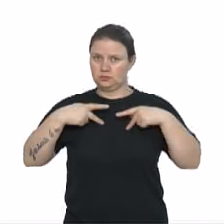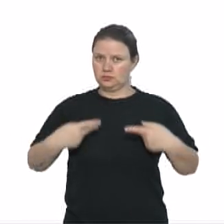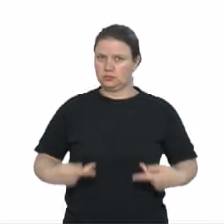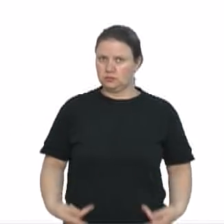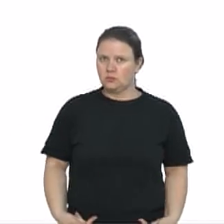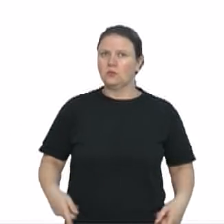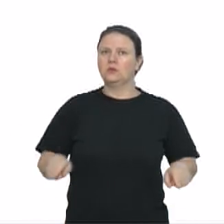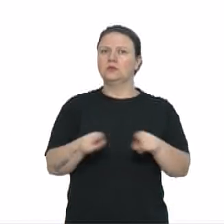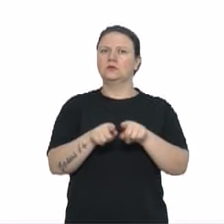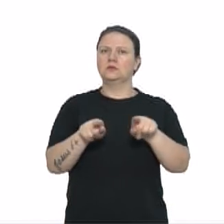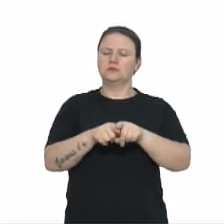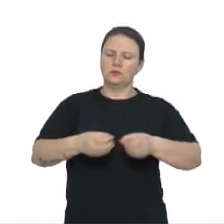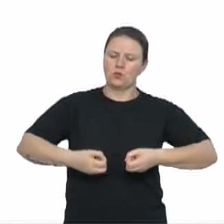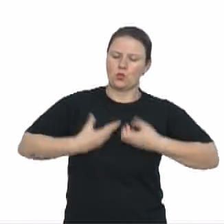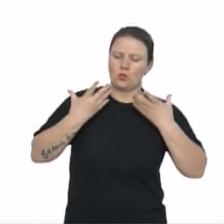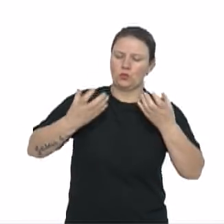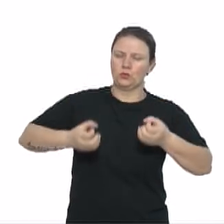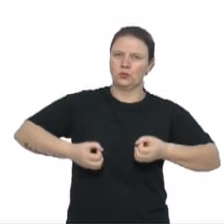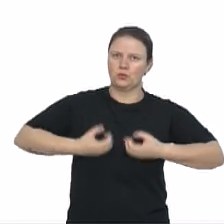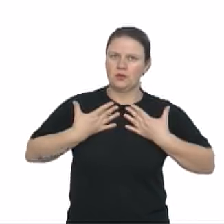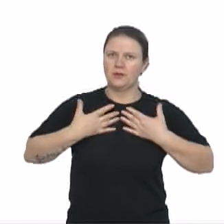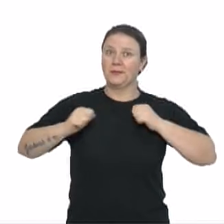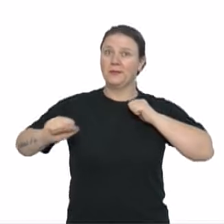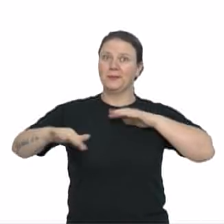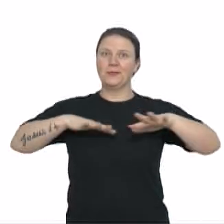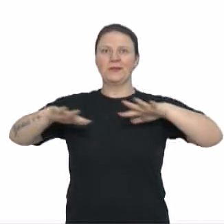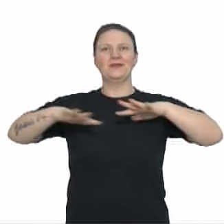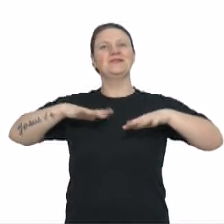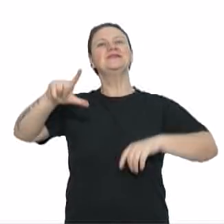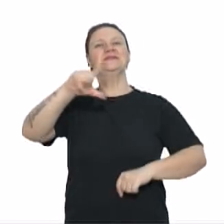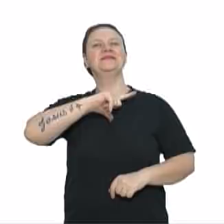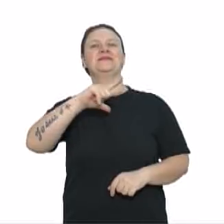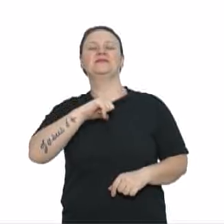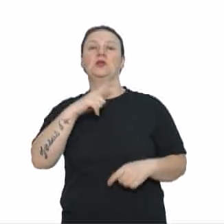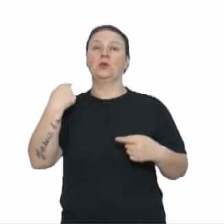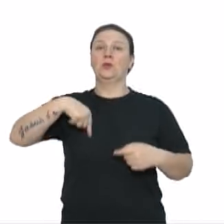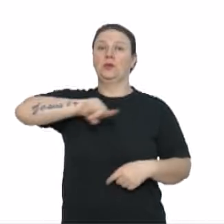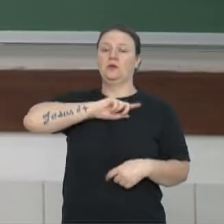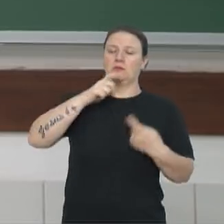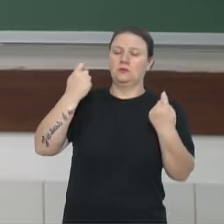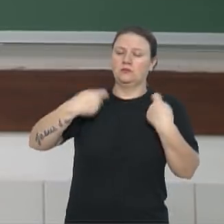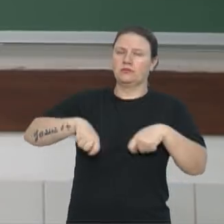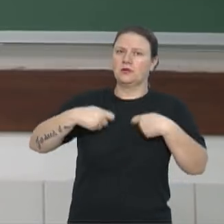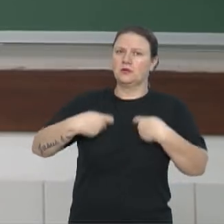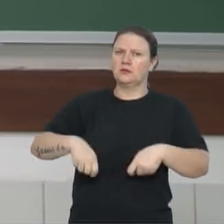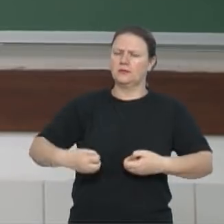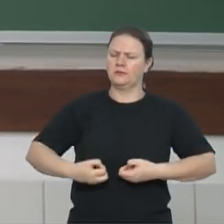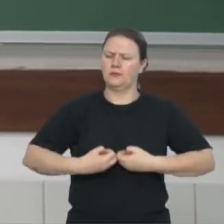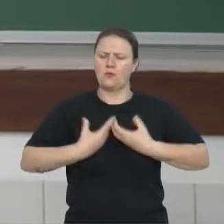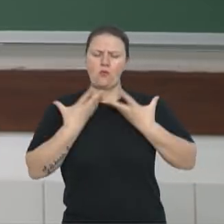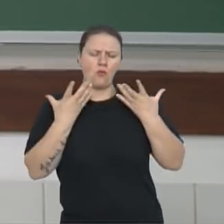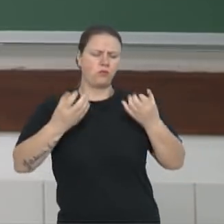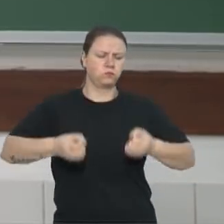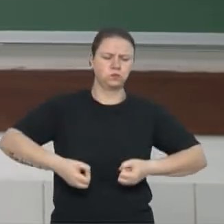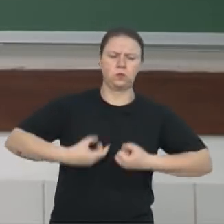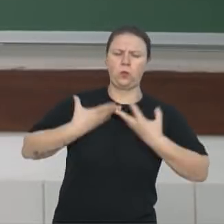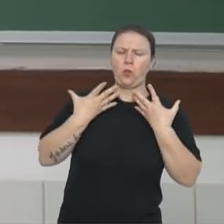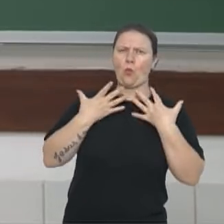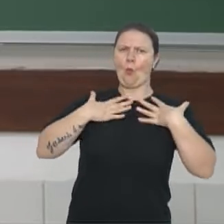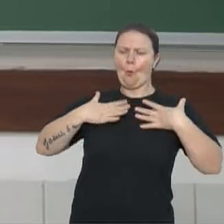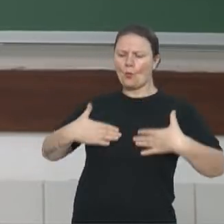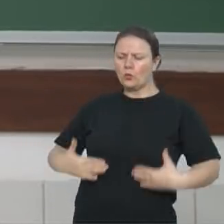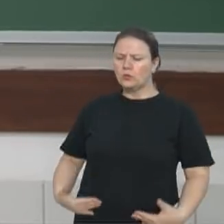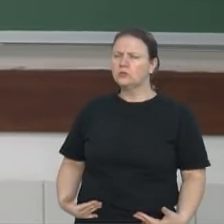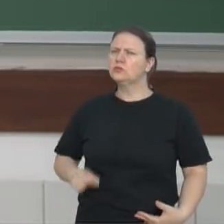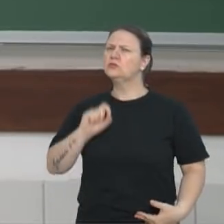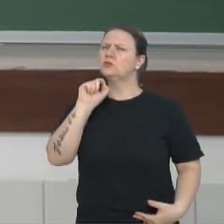materialidade expressiva e móvel, que a gente precisa trabalhar a expressão corporal. O que é a